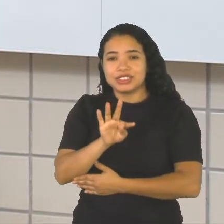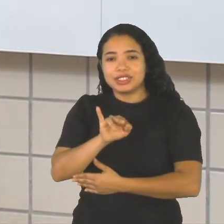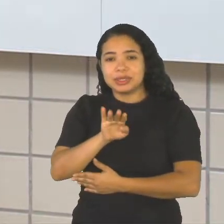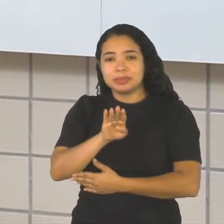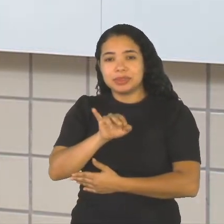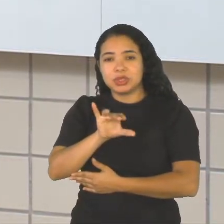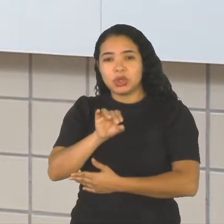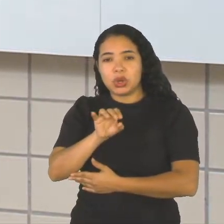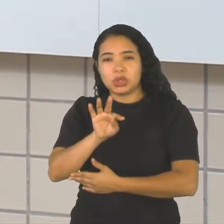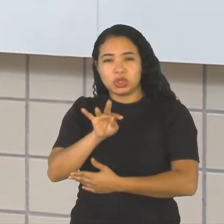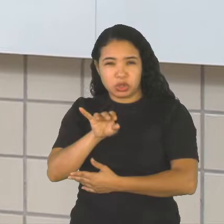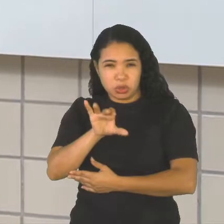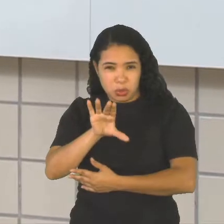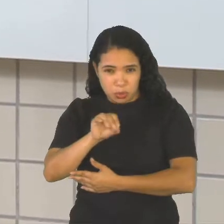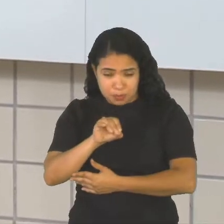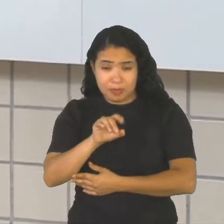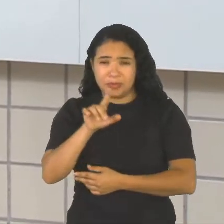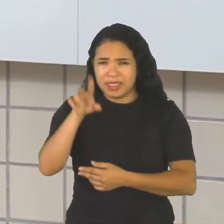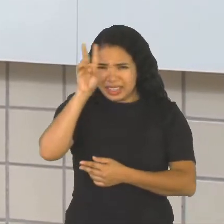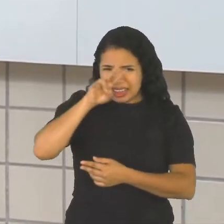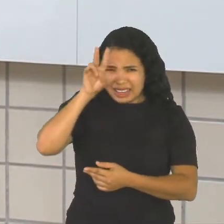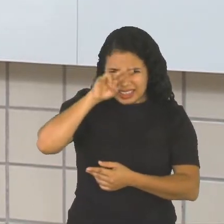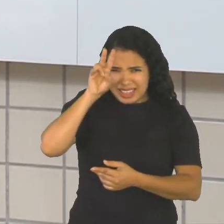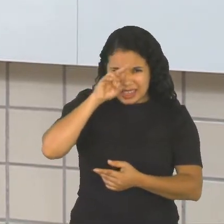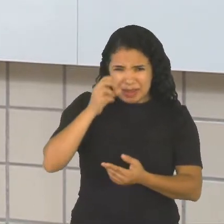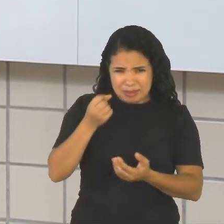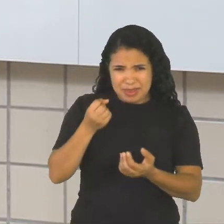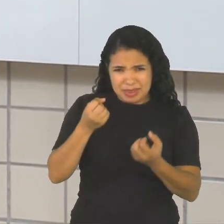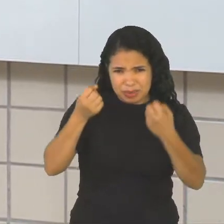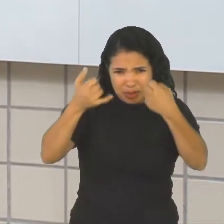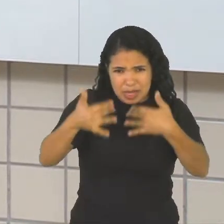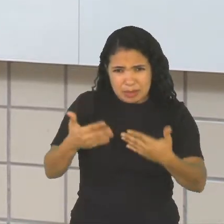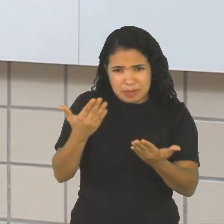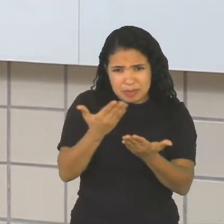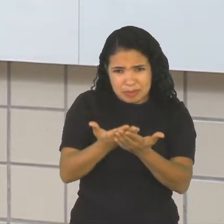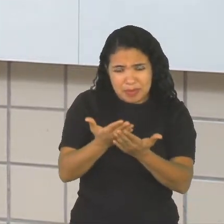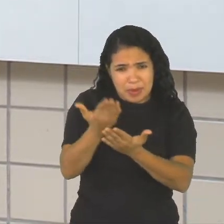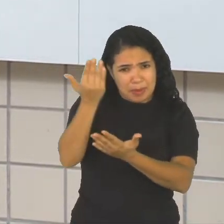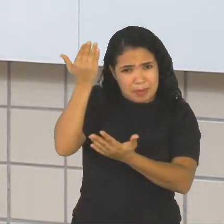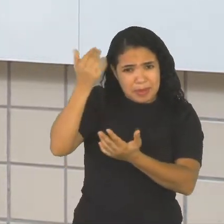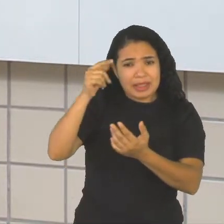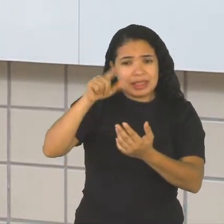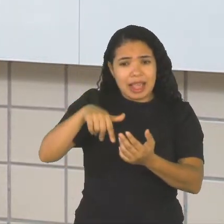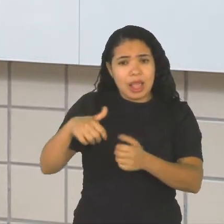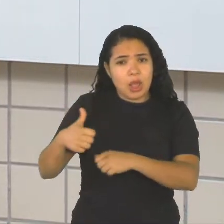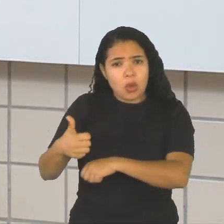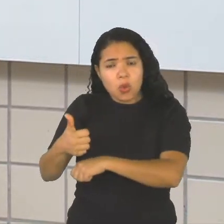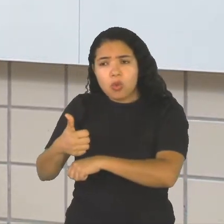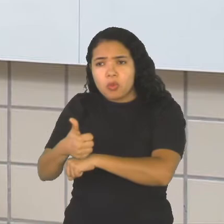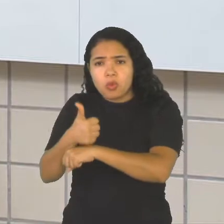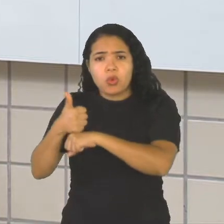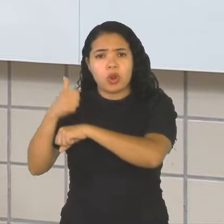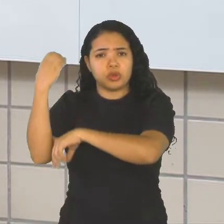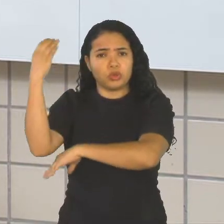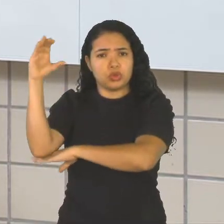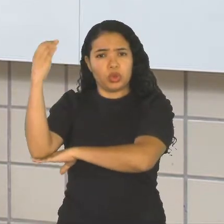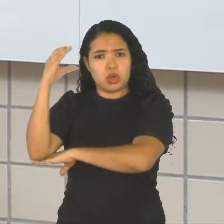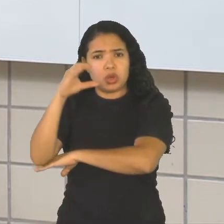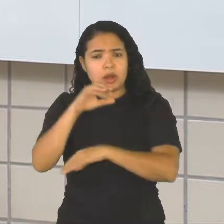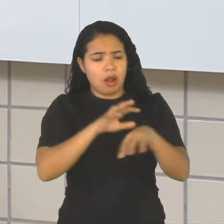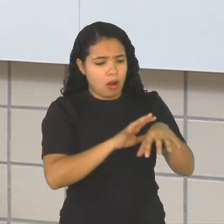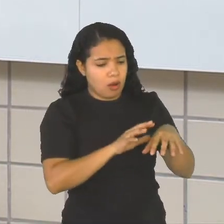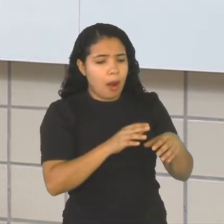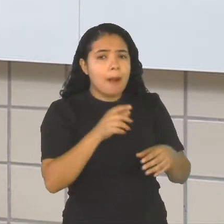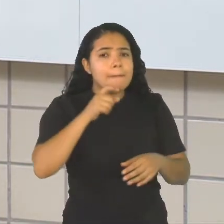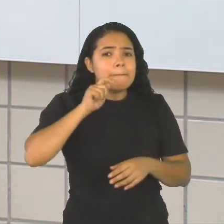lá que eu falei que vocês tinham que terminar de ver o capítulo final da história? Que um cientista descobriu que através do bolor do pão,